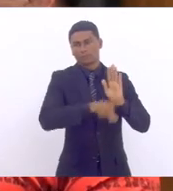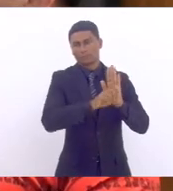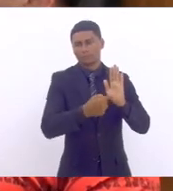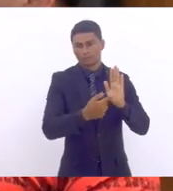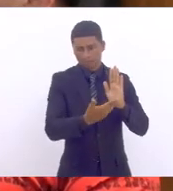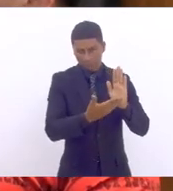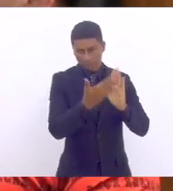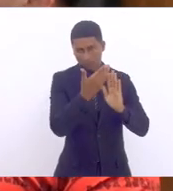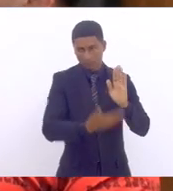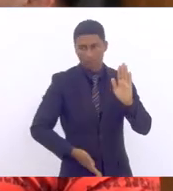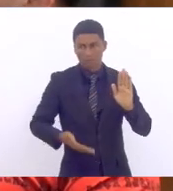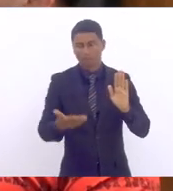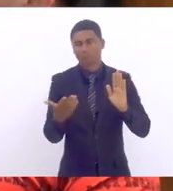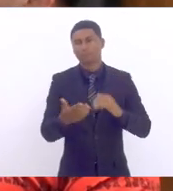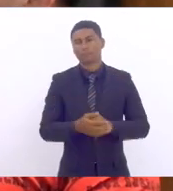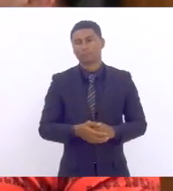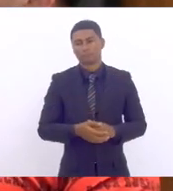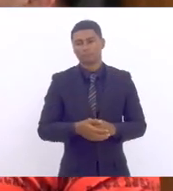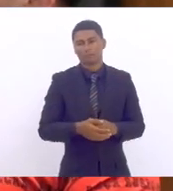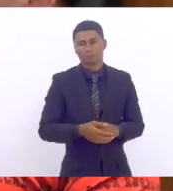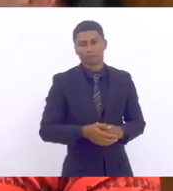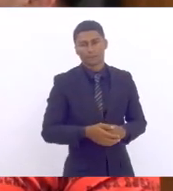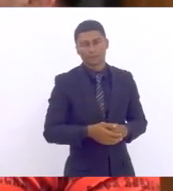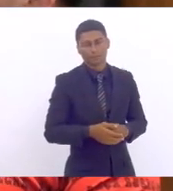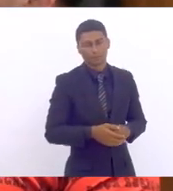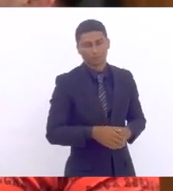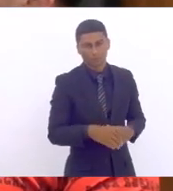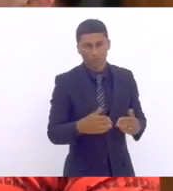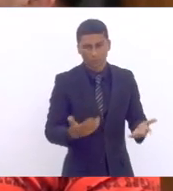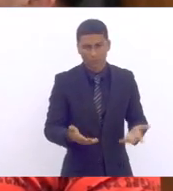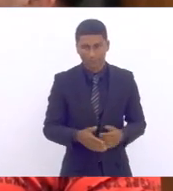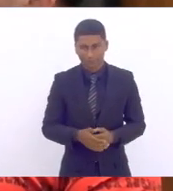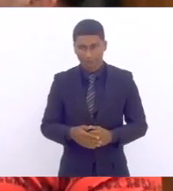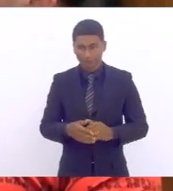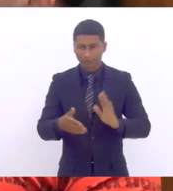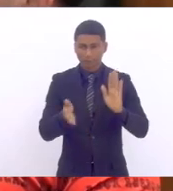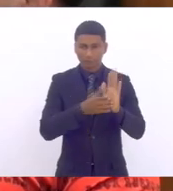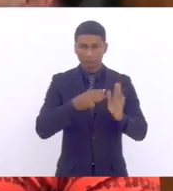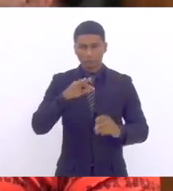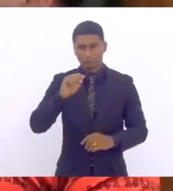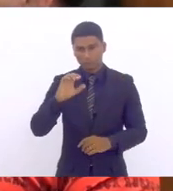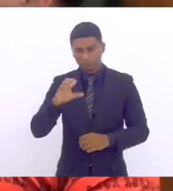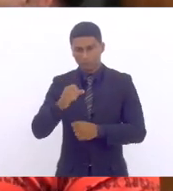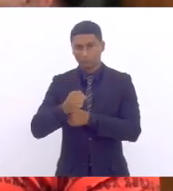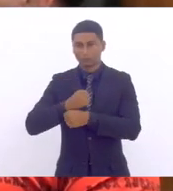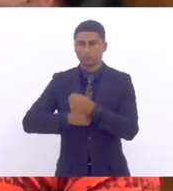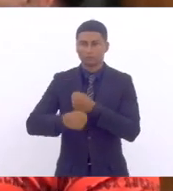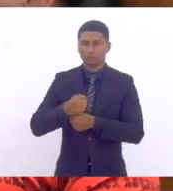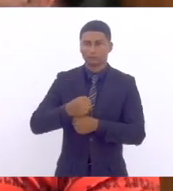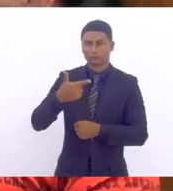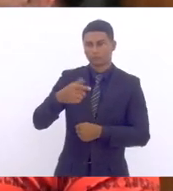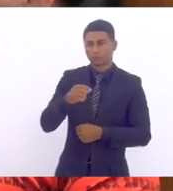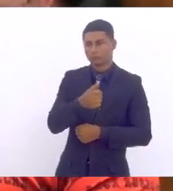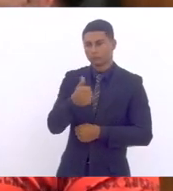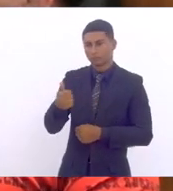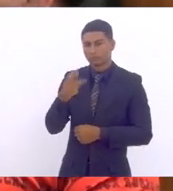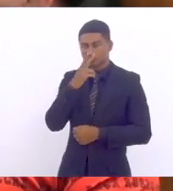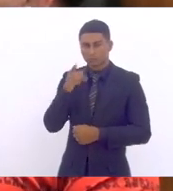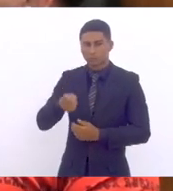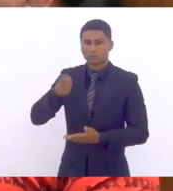que, diferente do panorama observado na propositura do TAC em 2011, que foi uma imposição